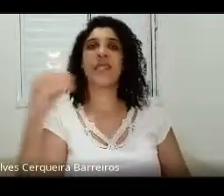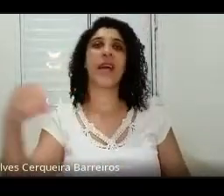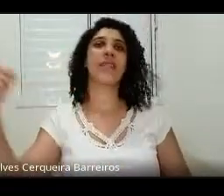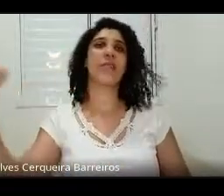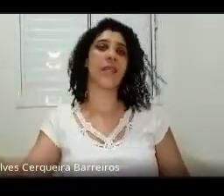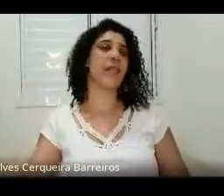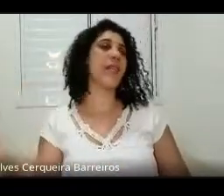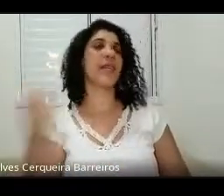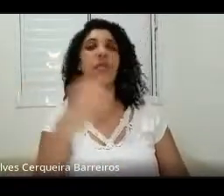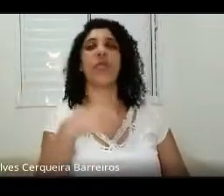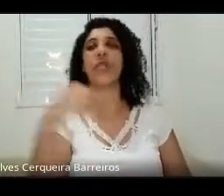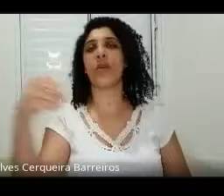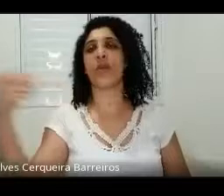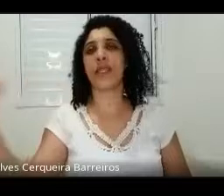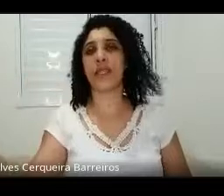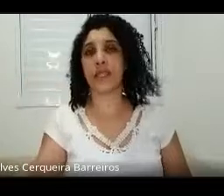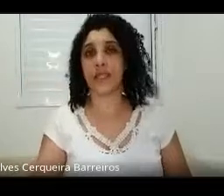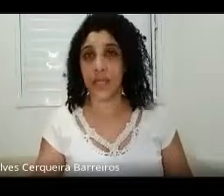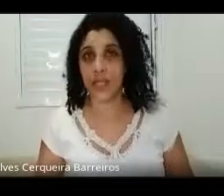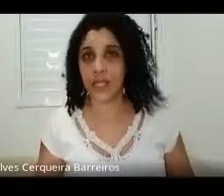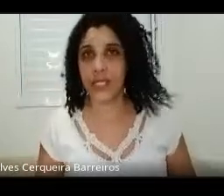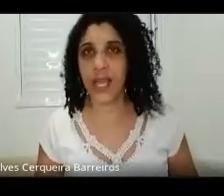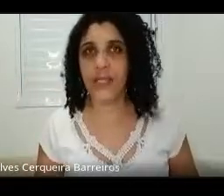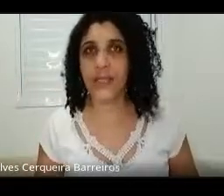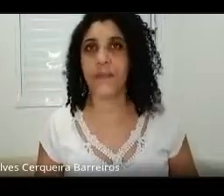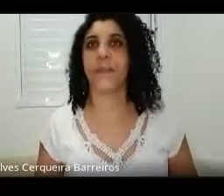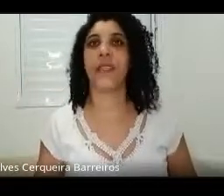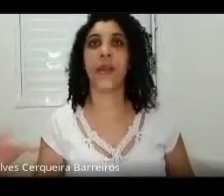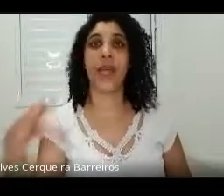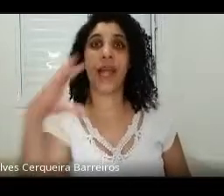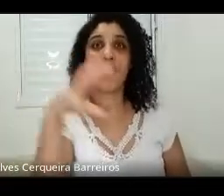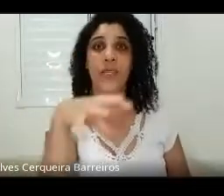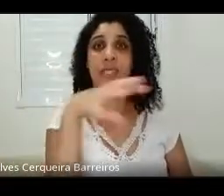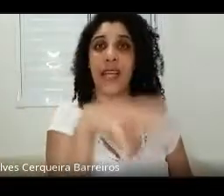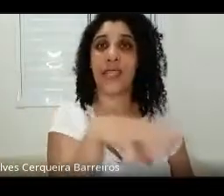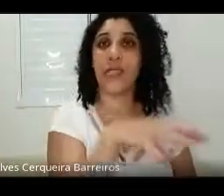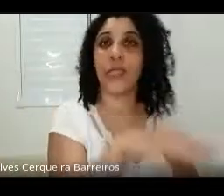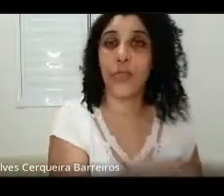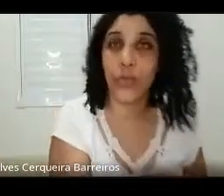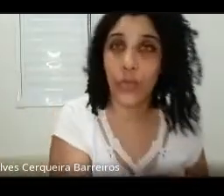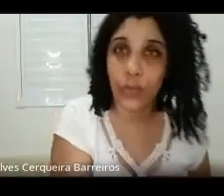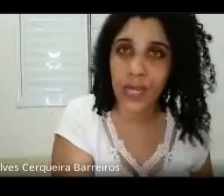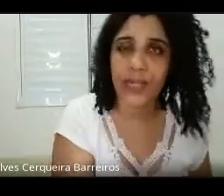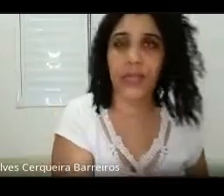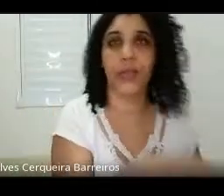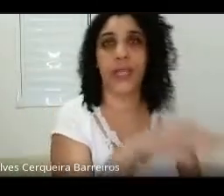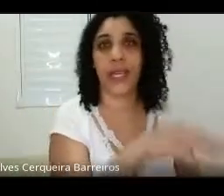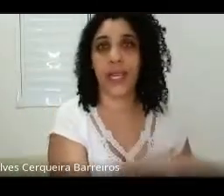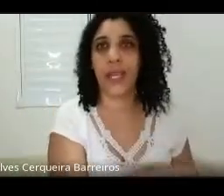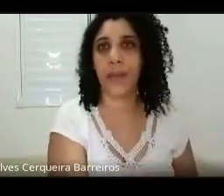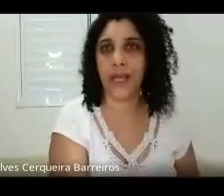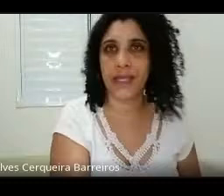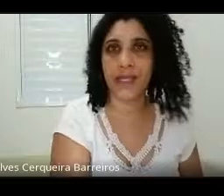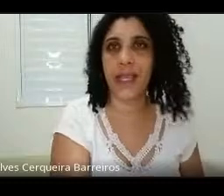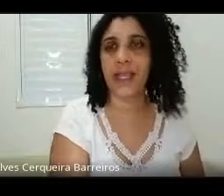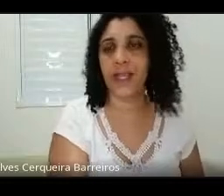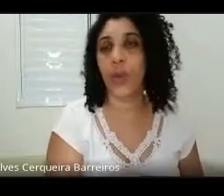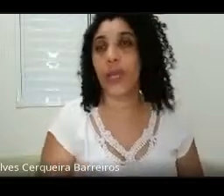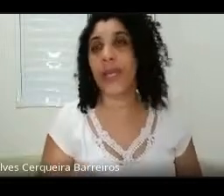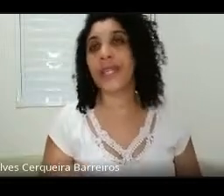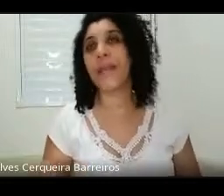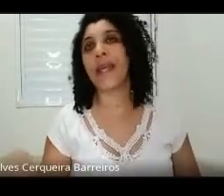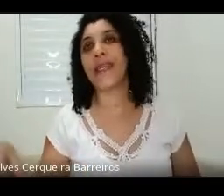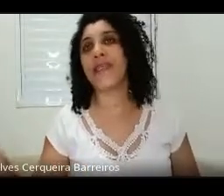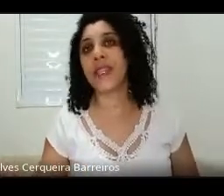Língua de sinais brasileira ou língua brasileira de sinais. Então, é a língua de sinais do Brasil, daquele país.